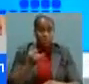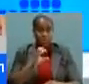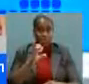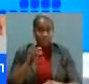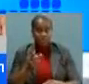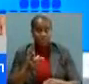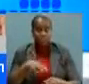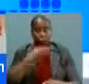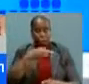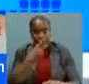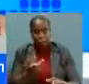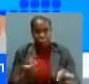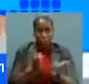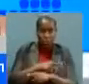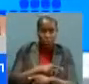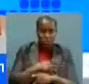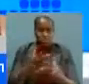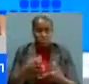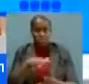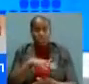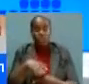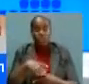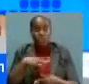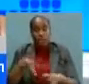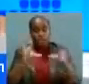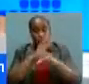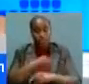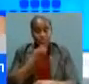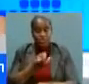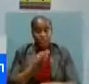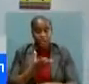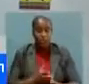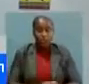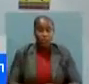são um desencontro de posições, por isso quer mais esclarecimentos.